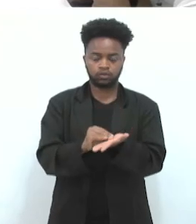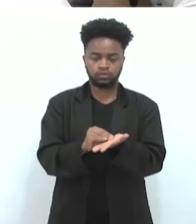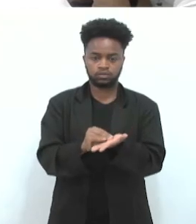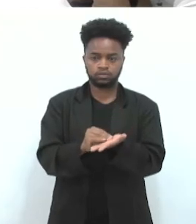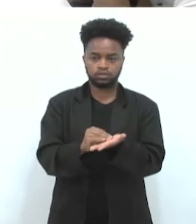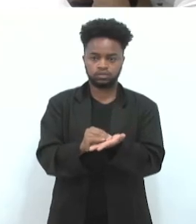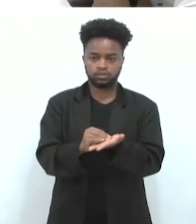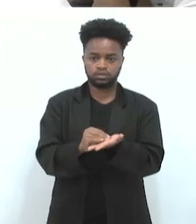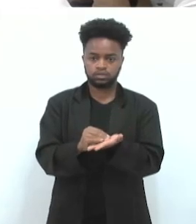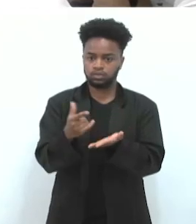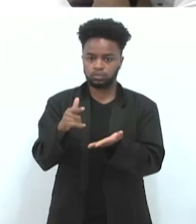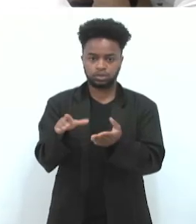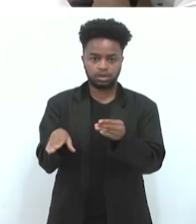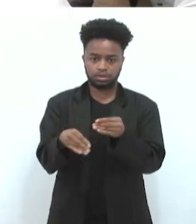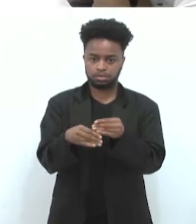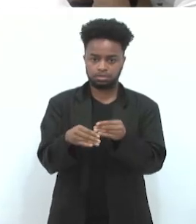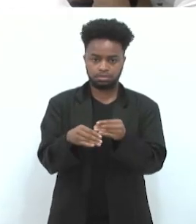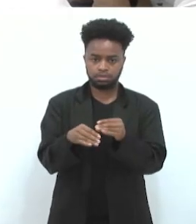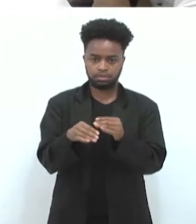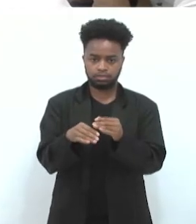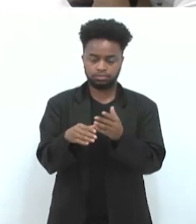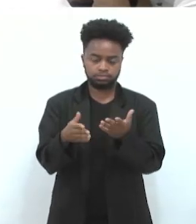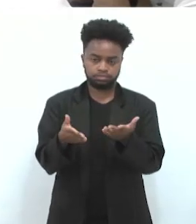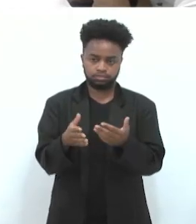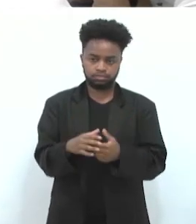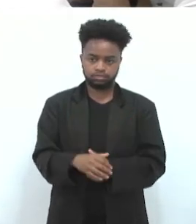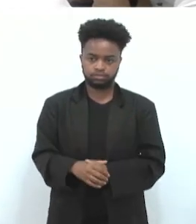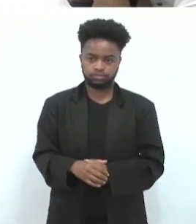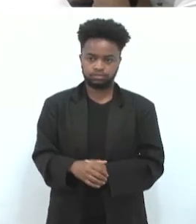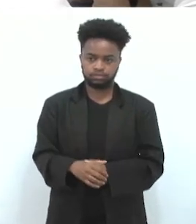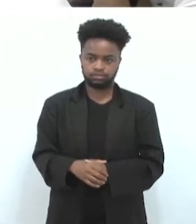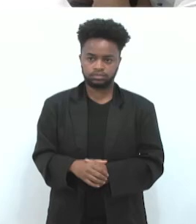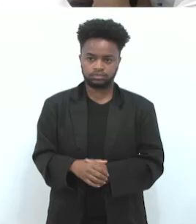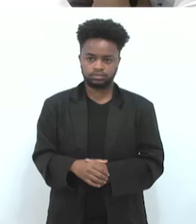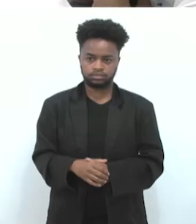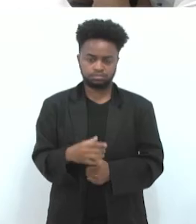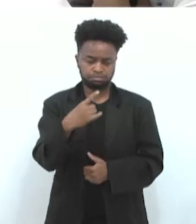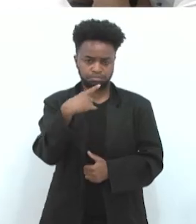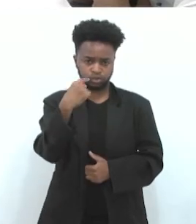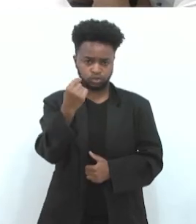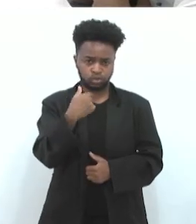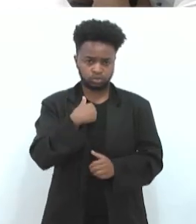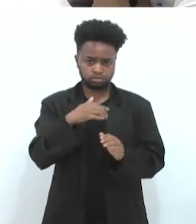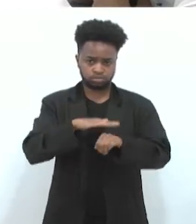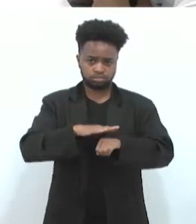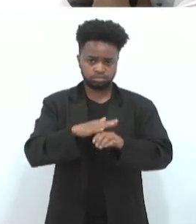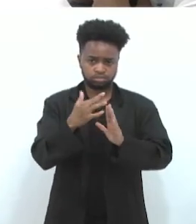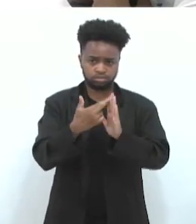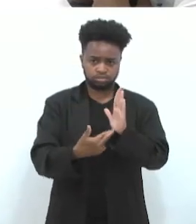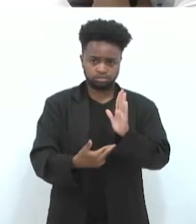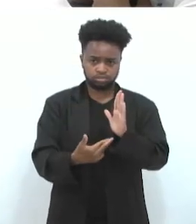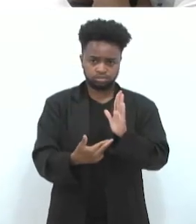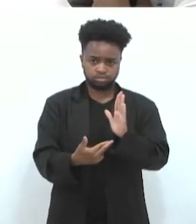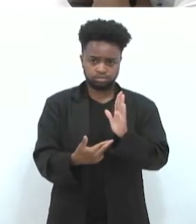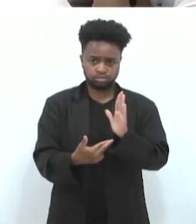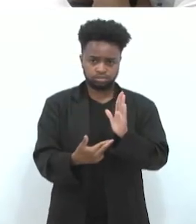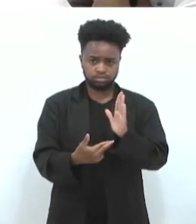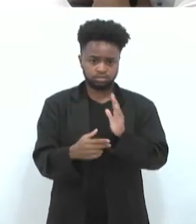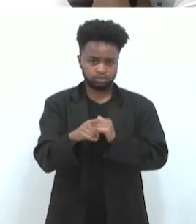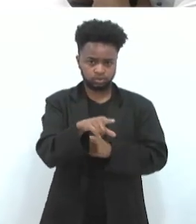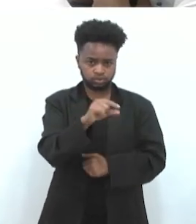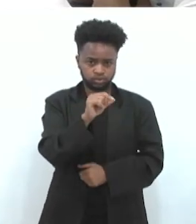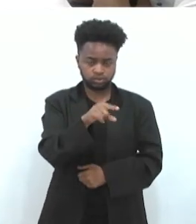Tem umas emendas. Então, não vou avançar, mesmo que dê para consultar Quer me redesignar agora. como relator? Posso, se todos permitirem